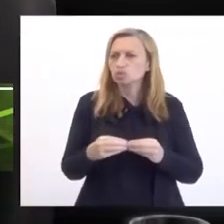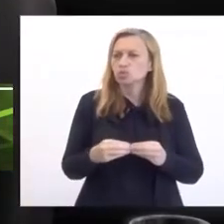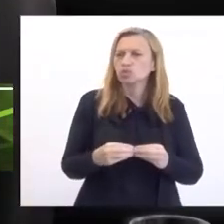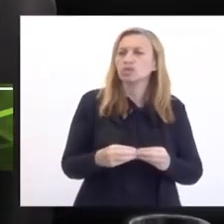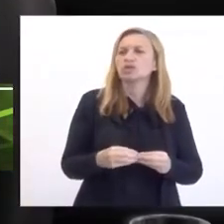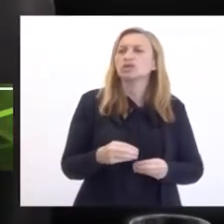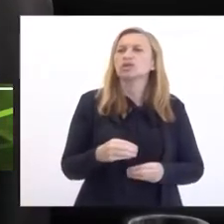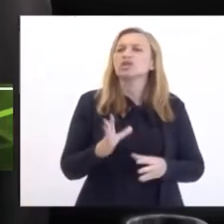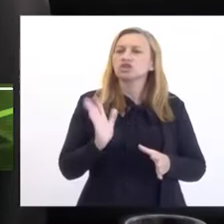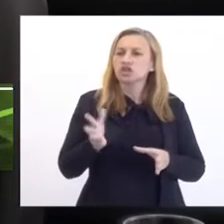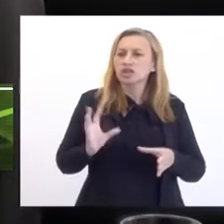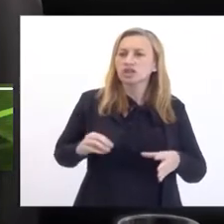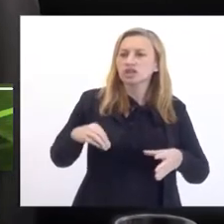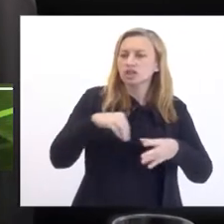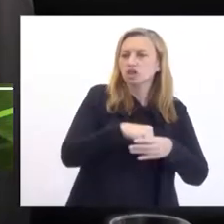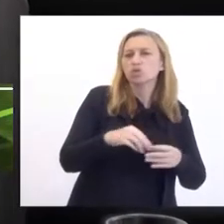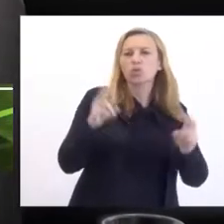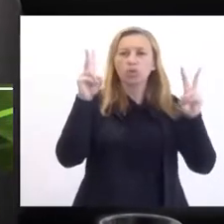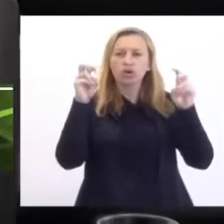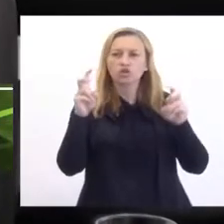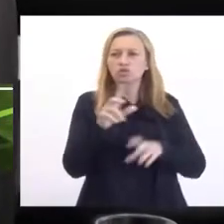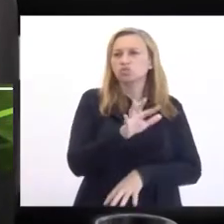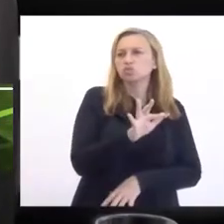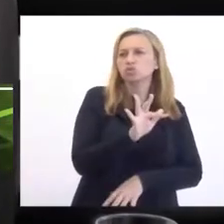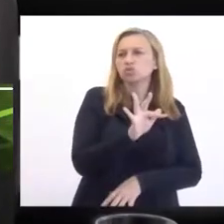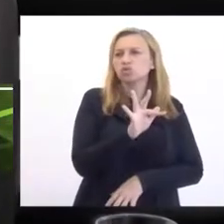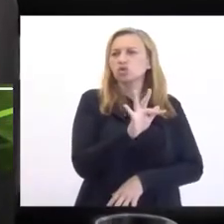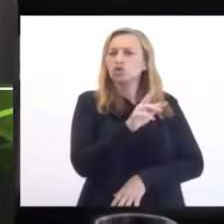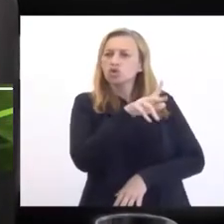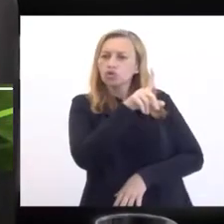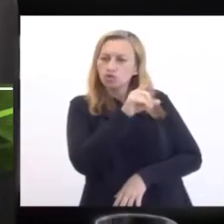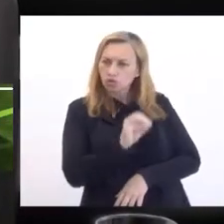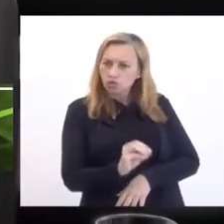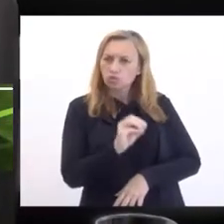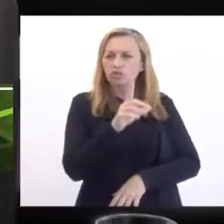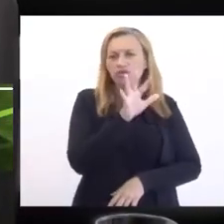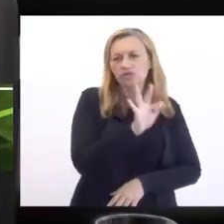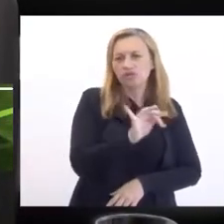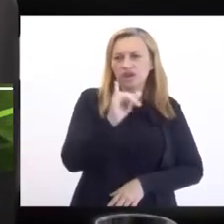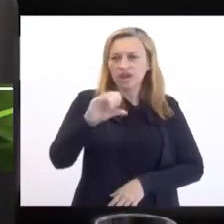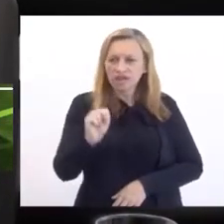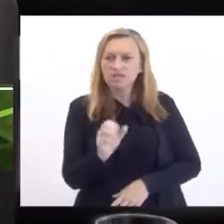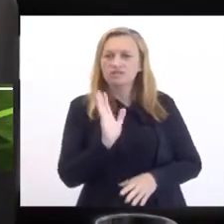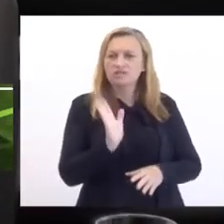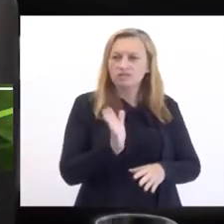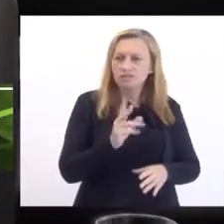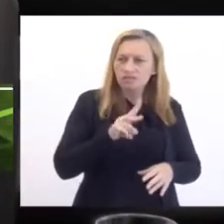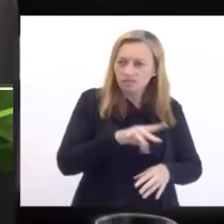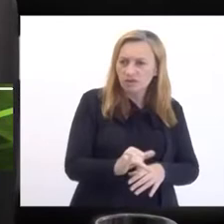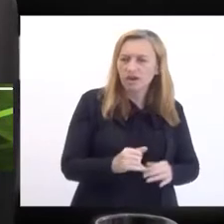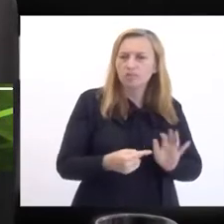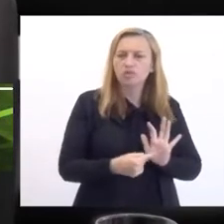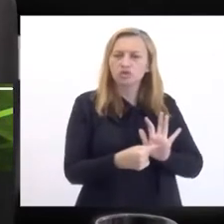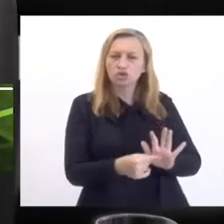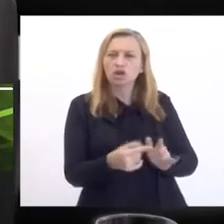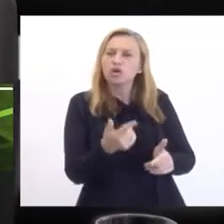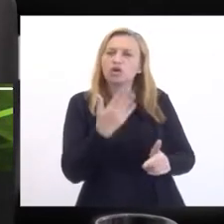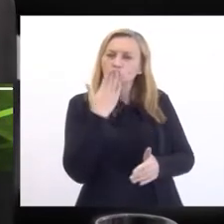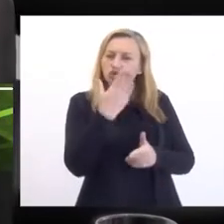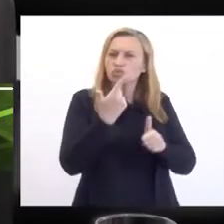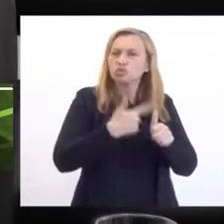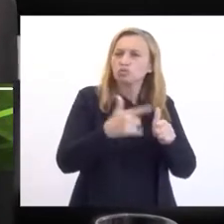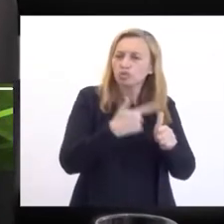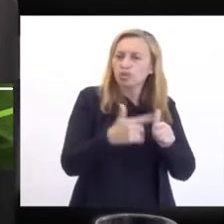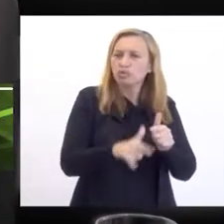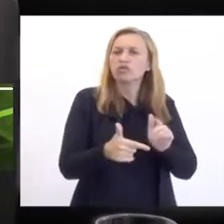realidade, segregou a questão do fundo, o FEIS. Isso vai mitigar esse tipo de problema que foi relatado